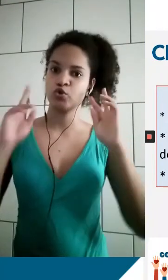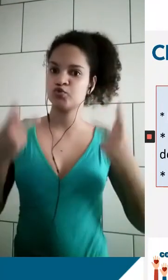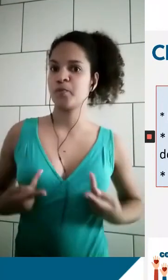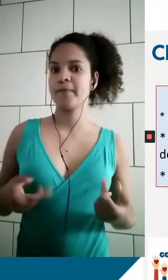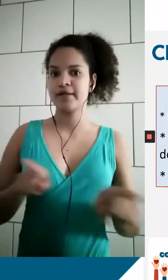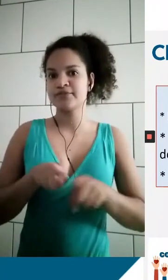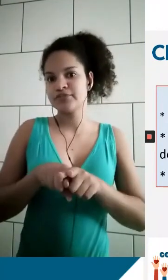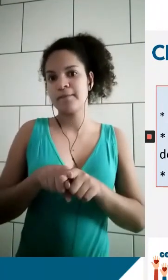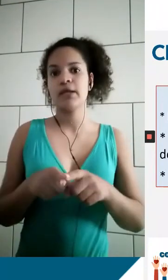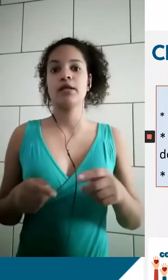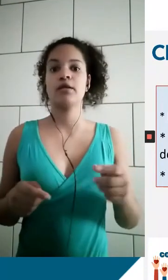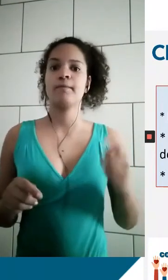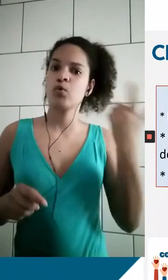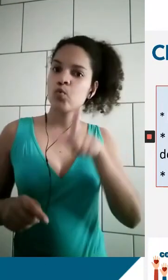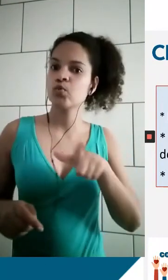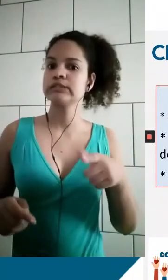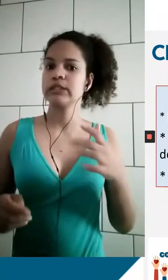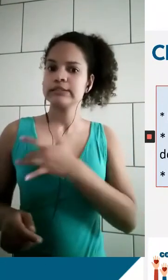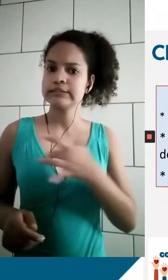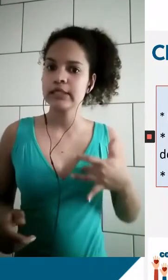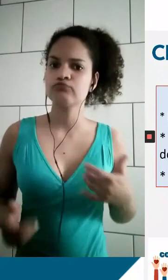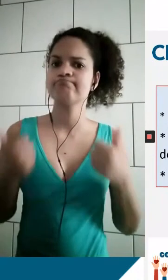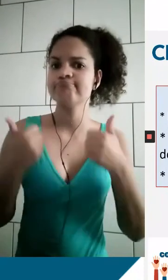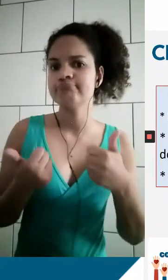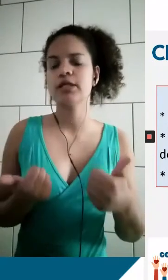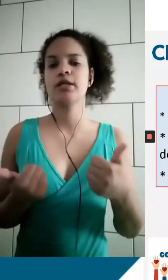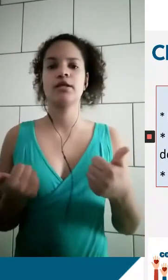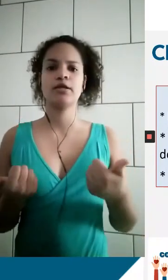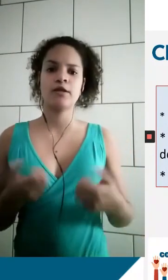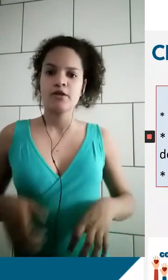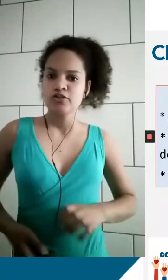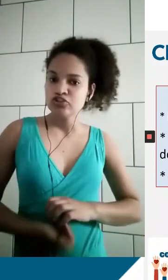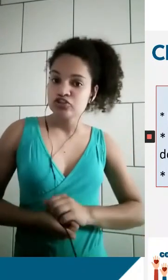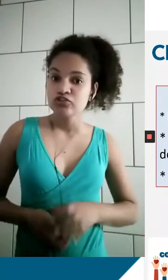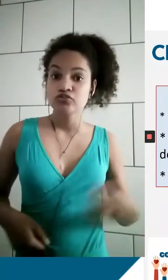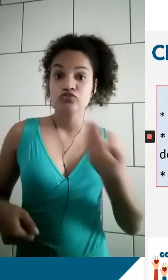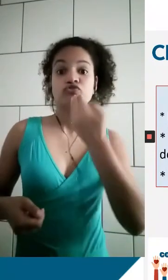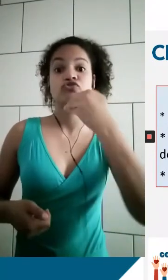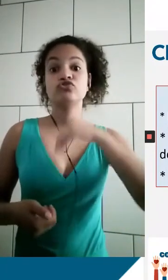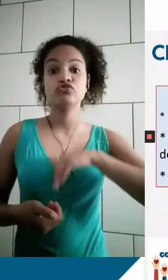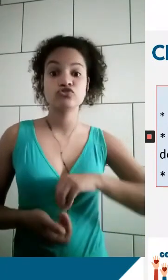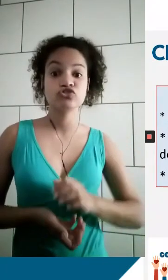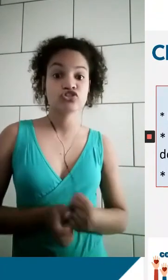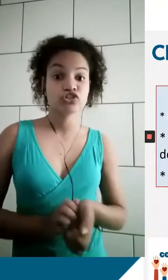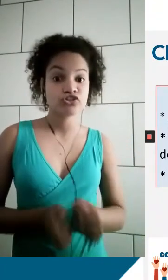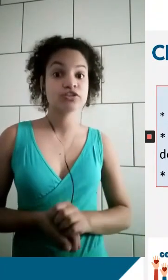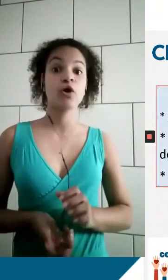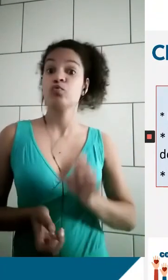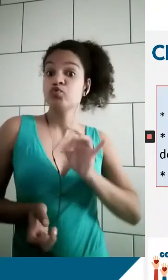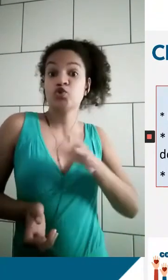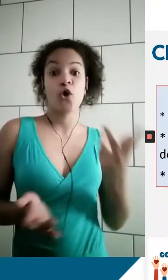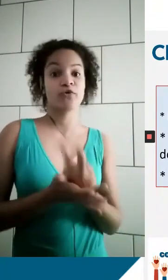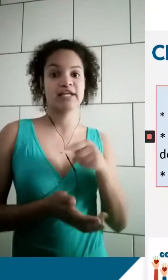corpo, né? Que nós mantenhamos a nossa saúde em dia, digestão, uma série de outras funções que